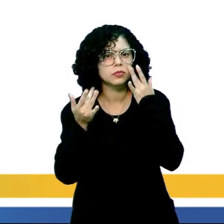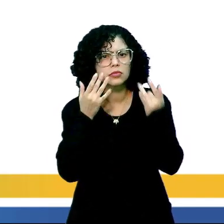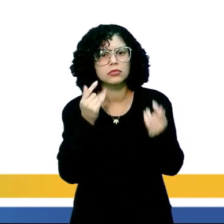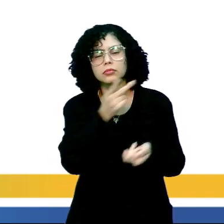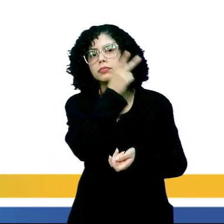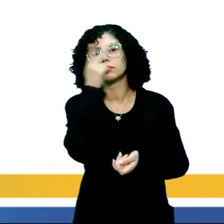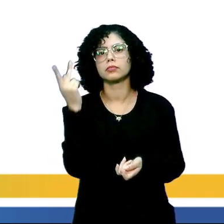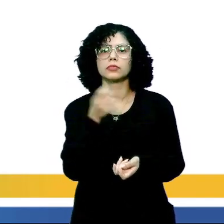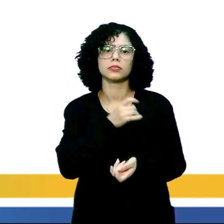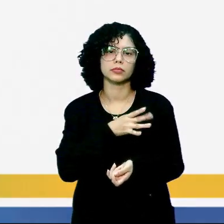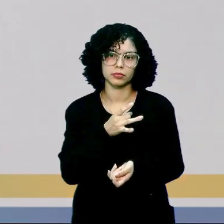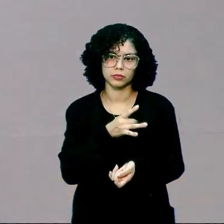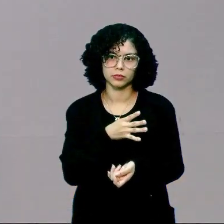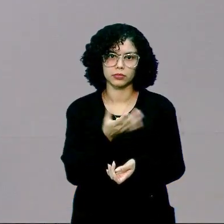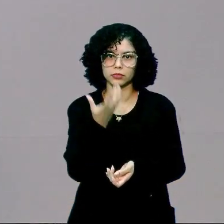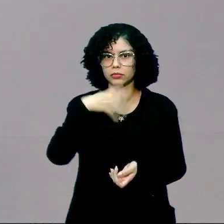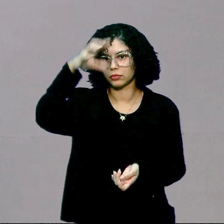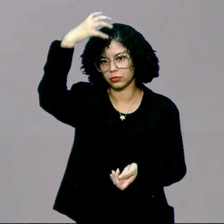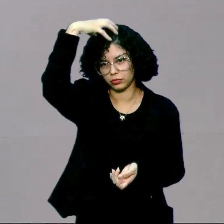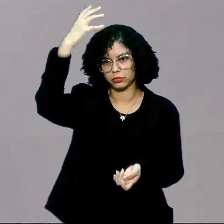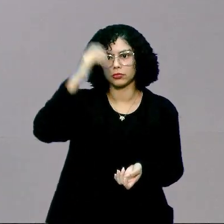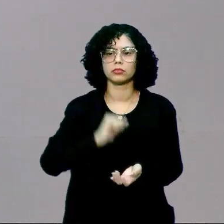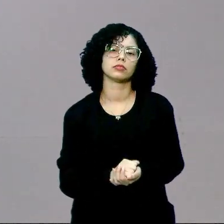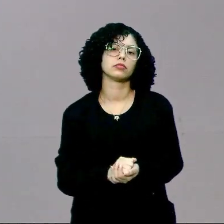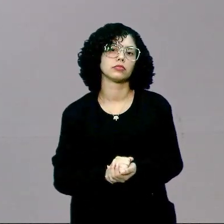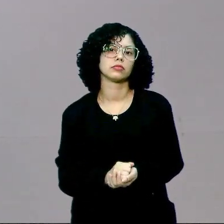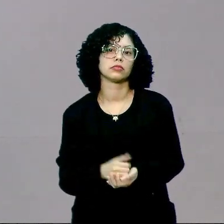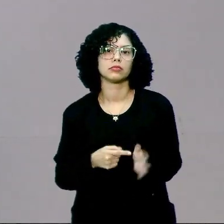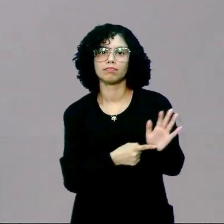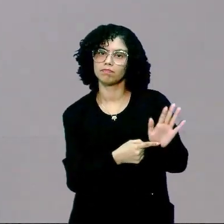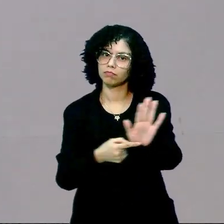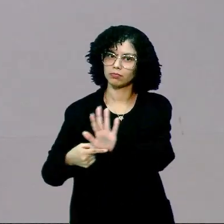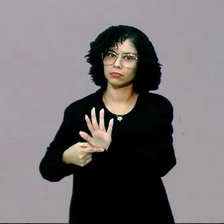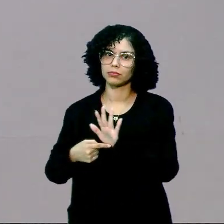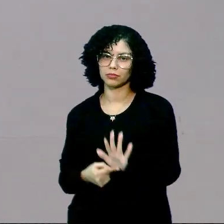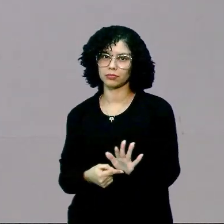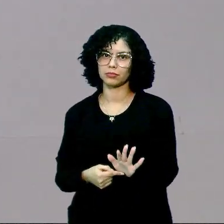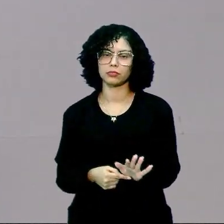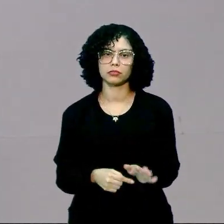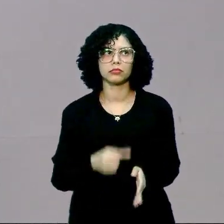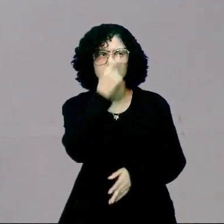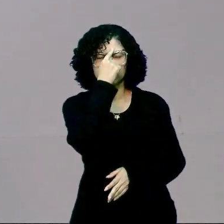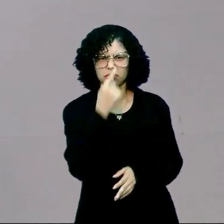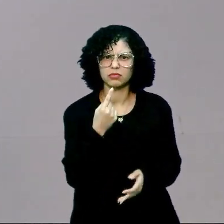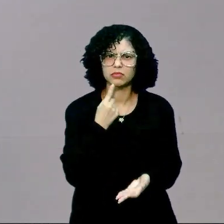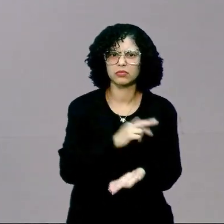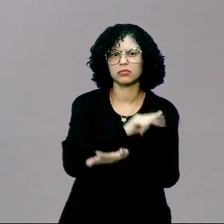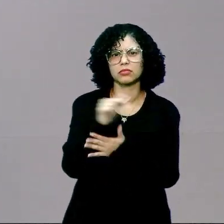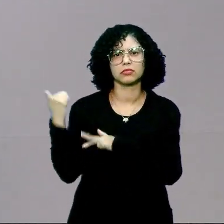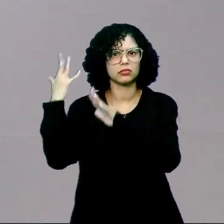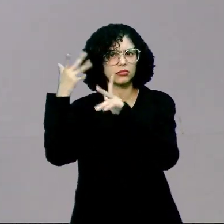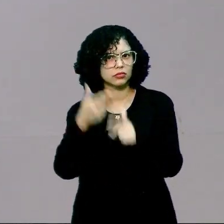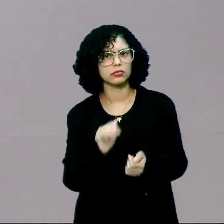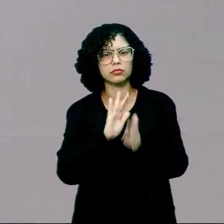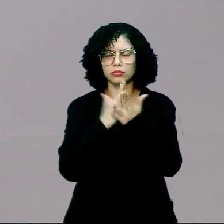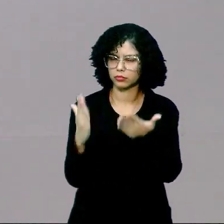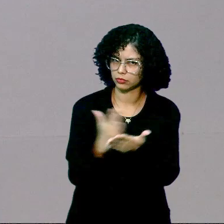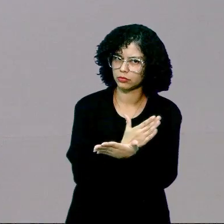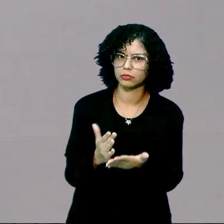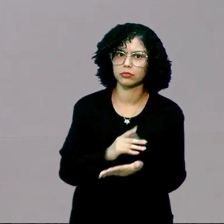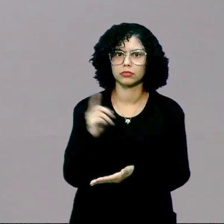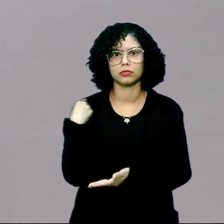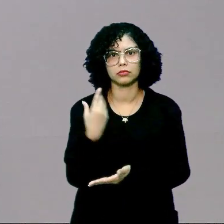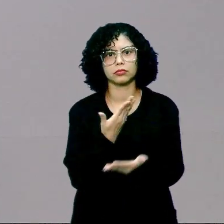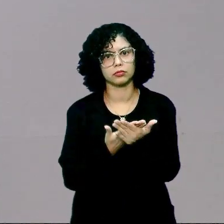pessoas tivessem medo da coroa. Esse espetáculo, né, é retratado em muitas imagens e é relembrado, né, nos livros que